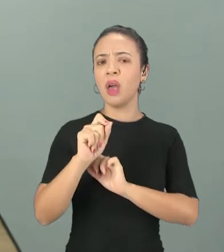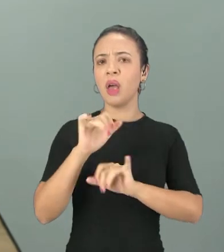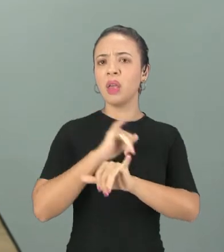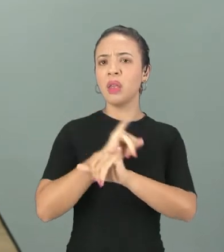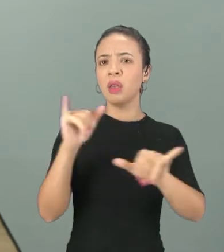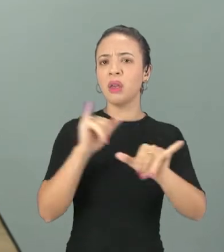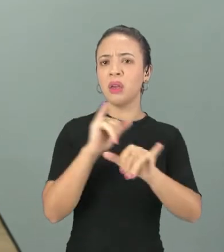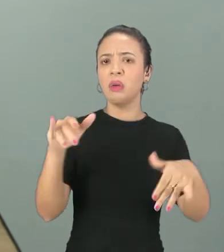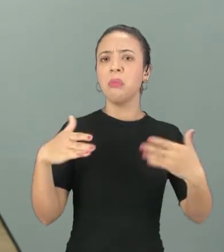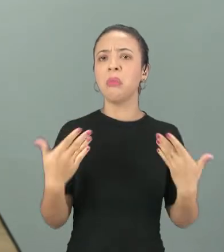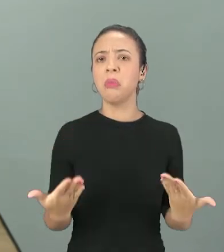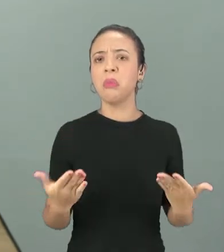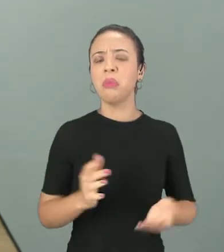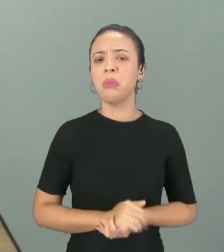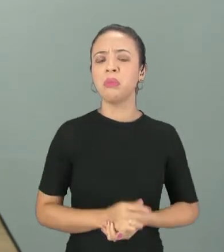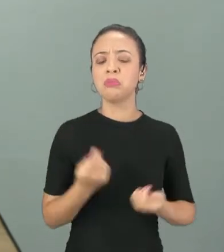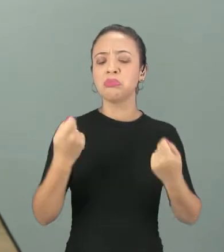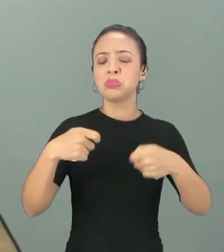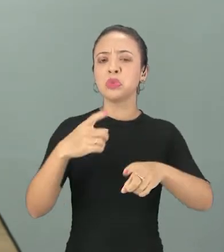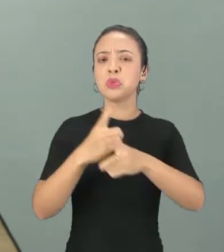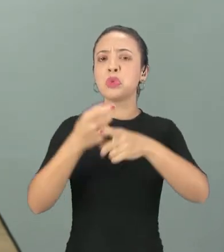gente sabe que nós podemos encontrar